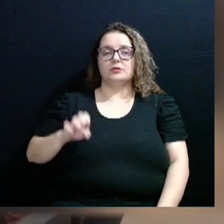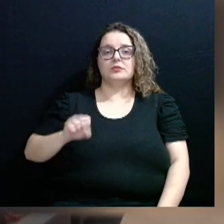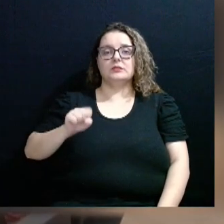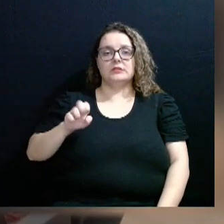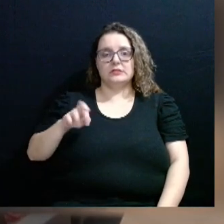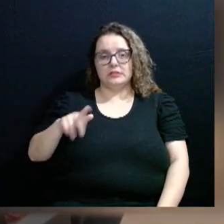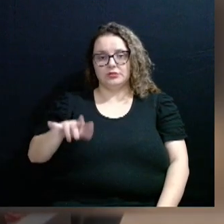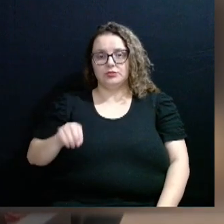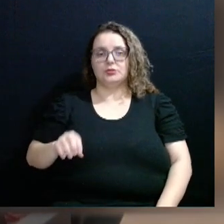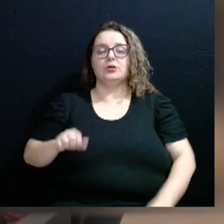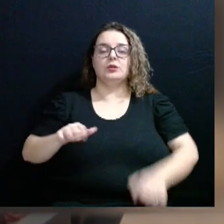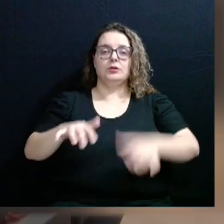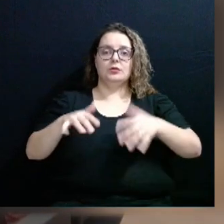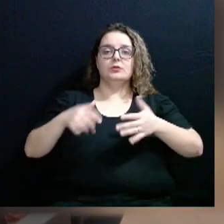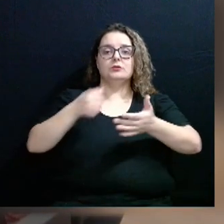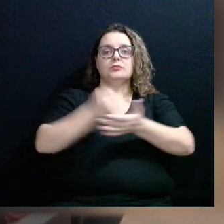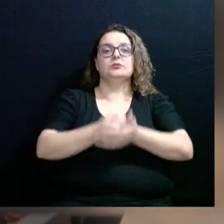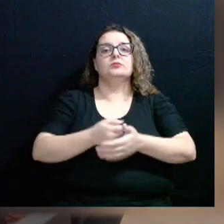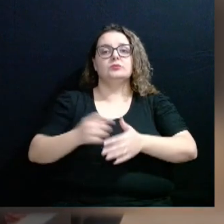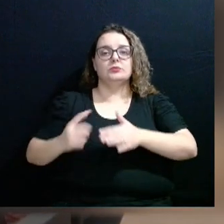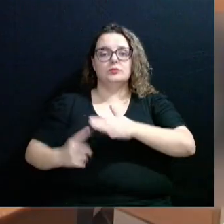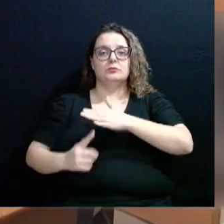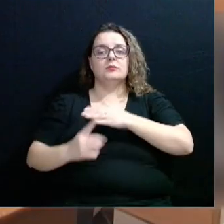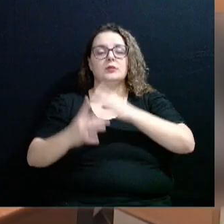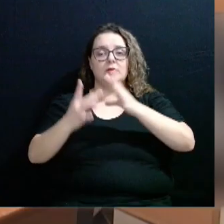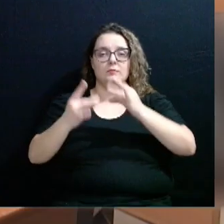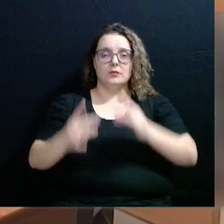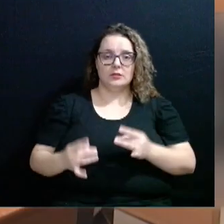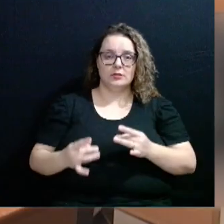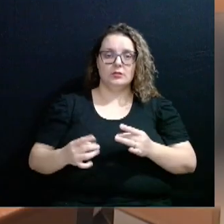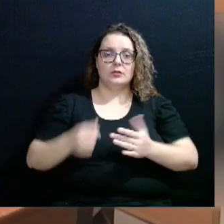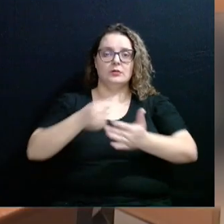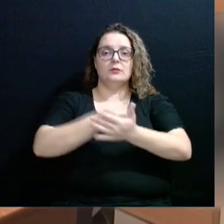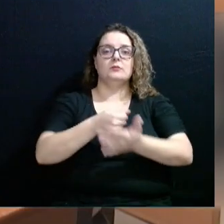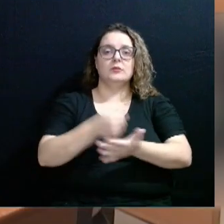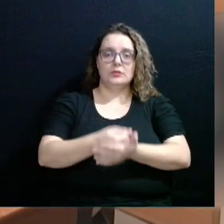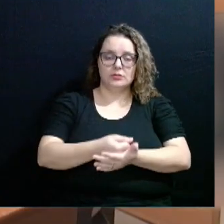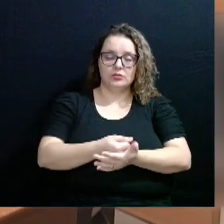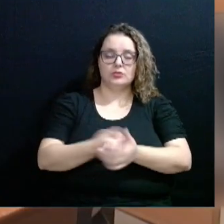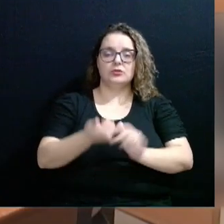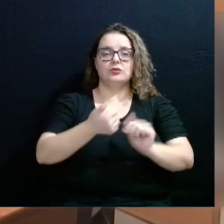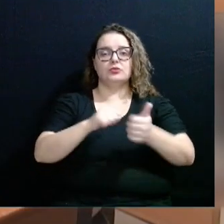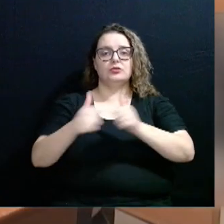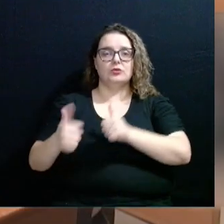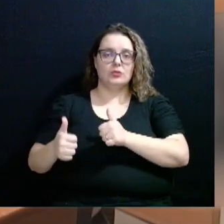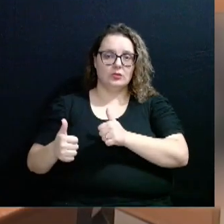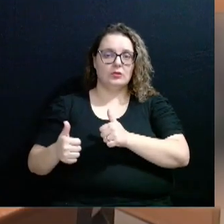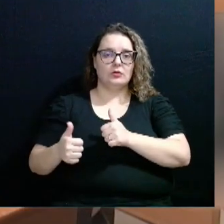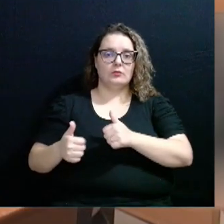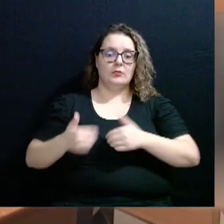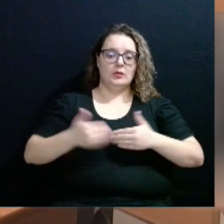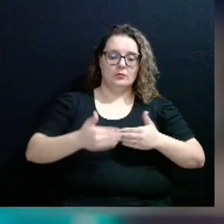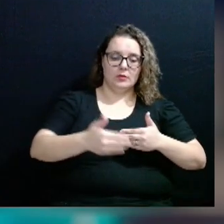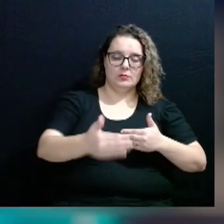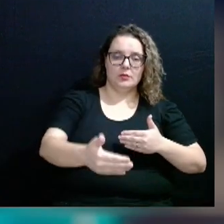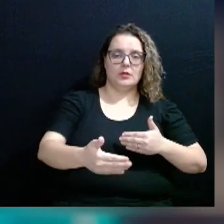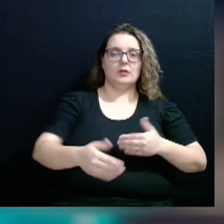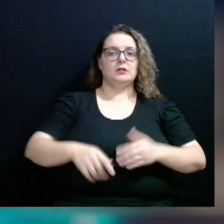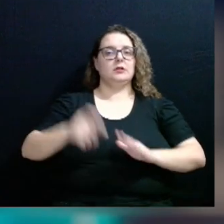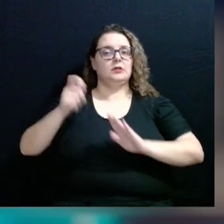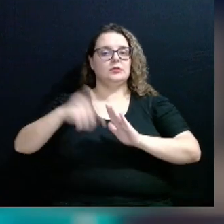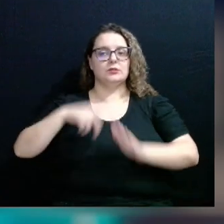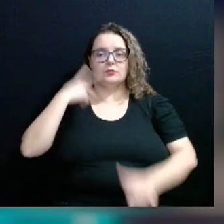cumpre o disposto que estabelece a obrigatoriedade de avaliação periódica da execução da política de saúde e